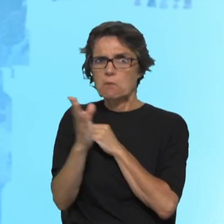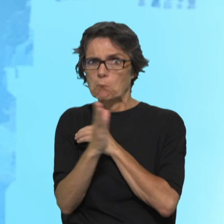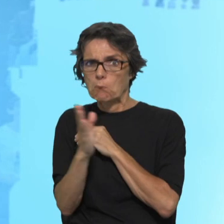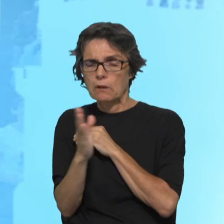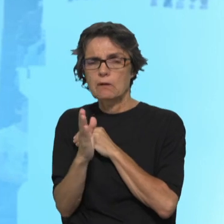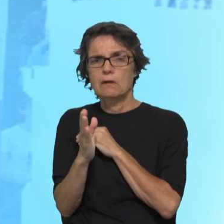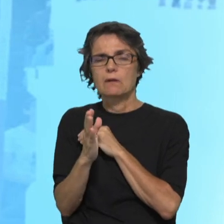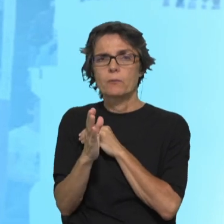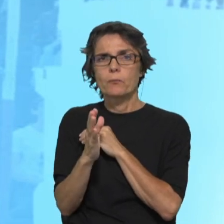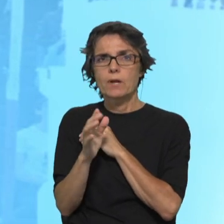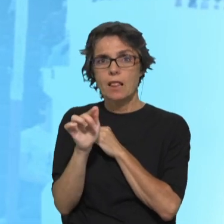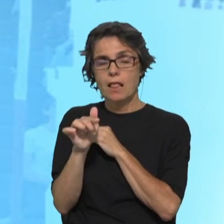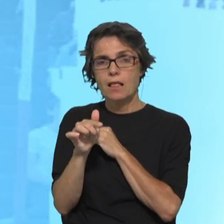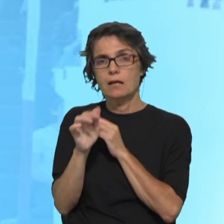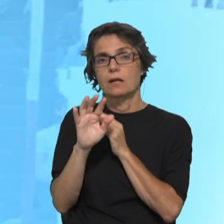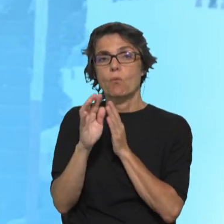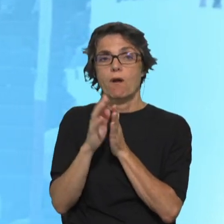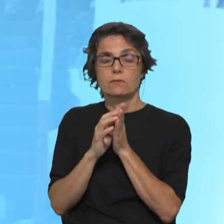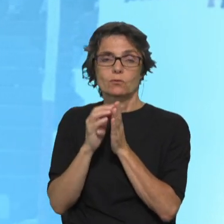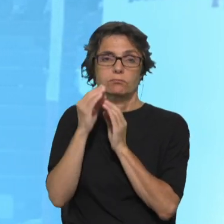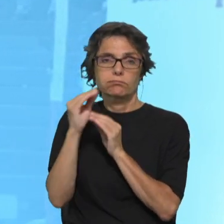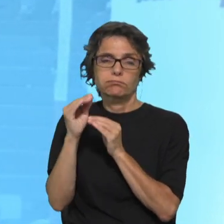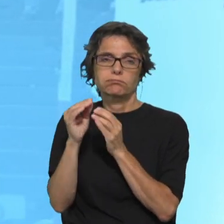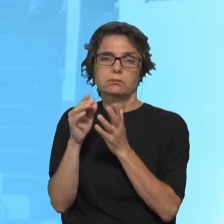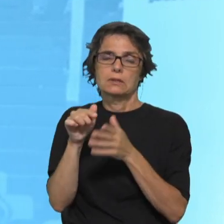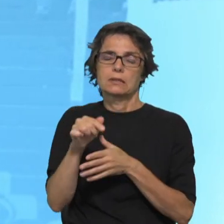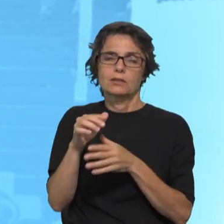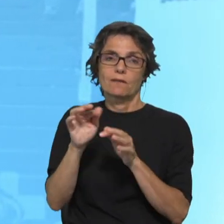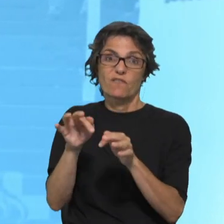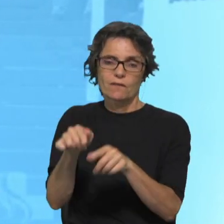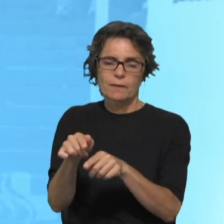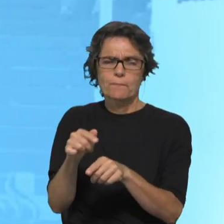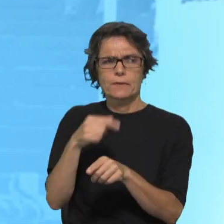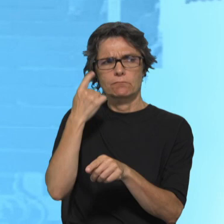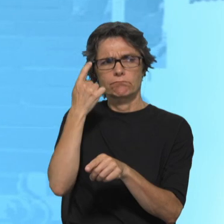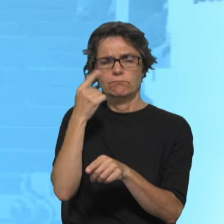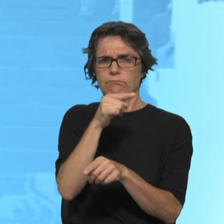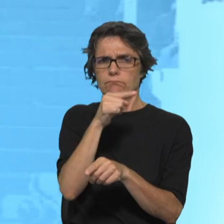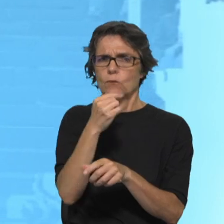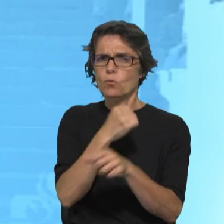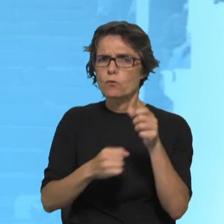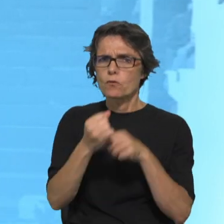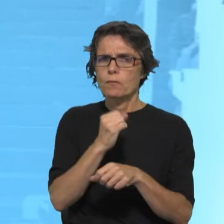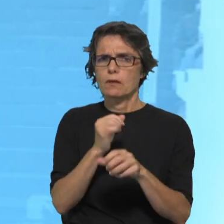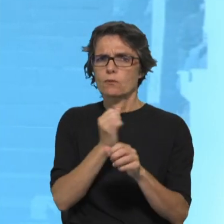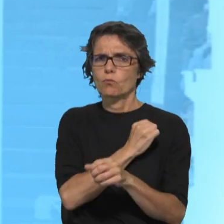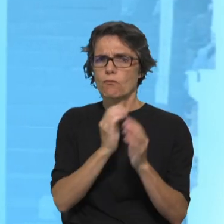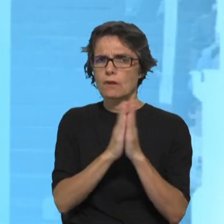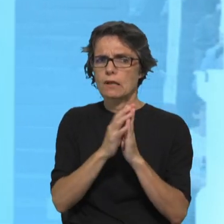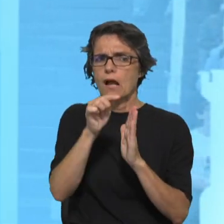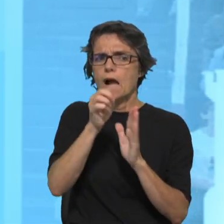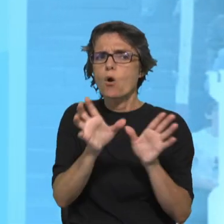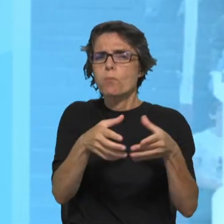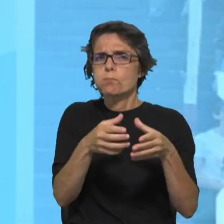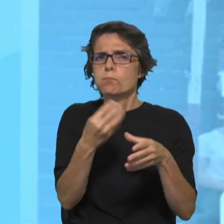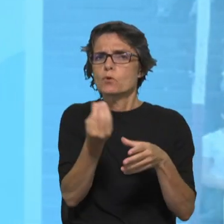terminar a catequese, o 10º catecismo, sabia que no movimento, na paróquia, existia um grupo dos